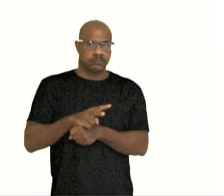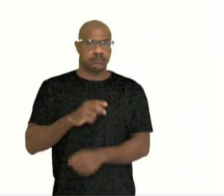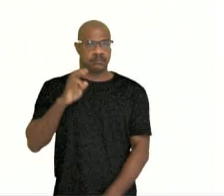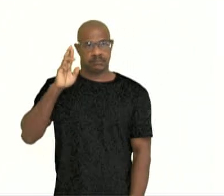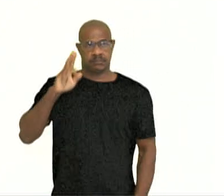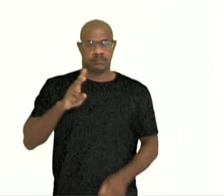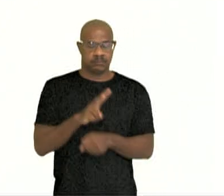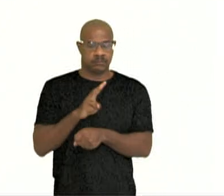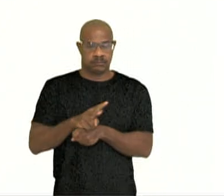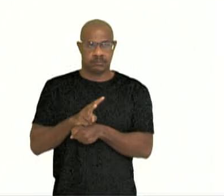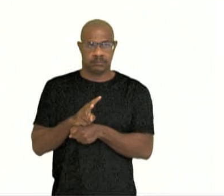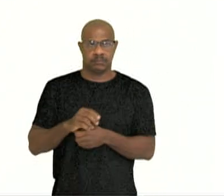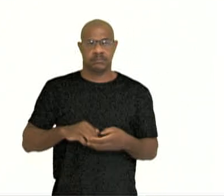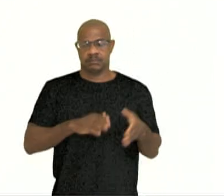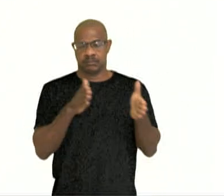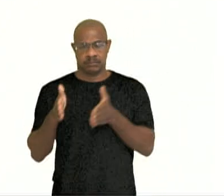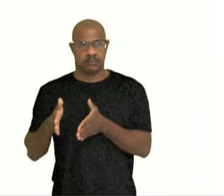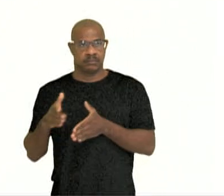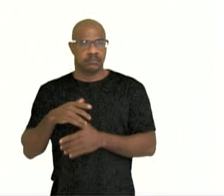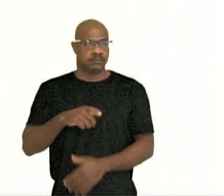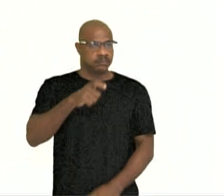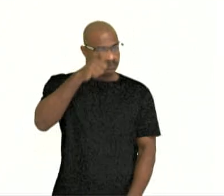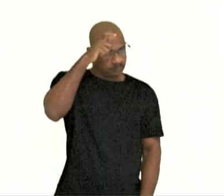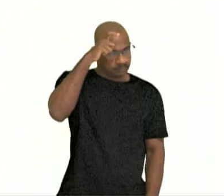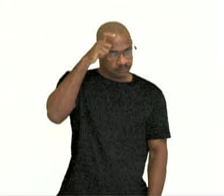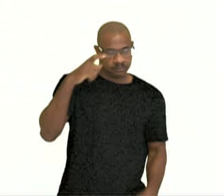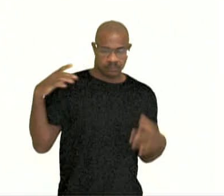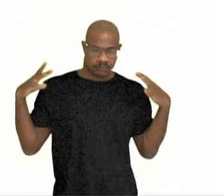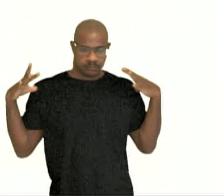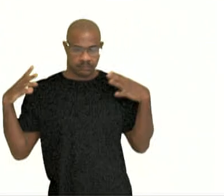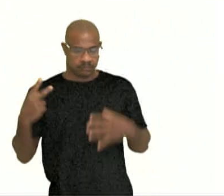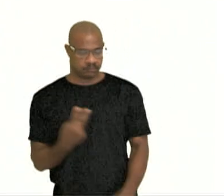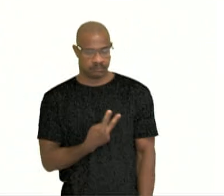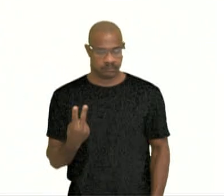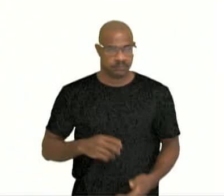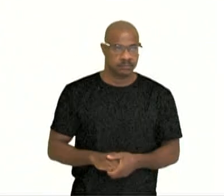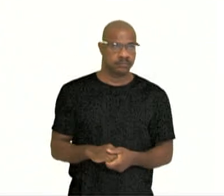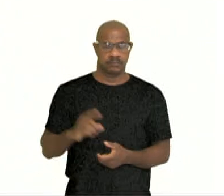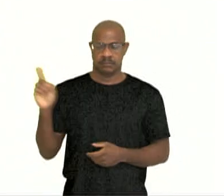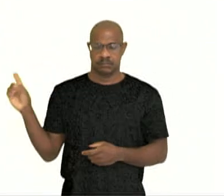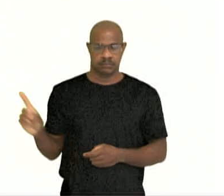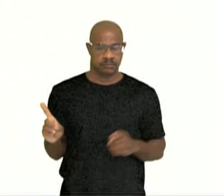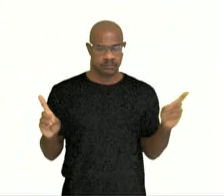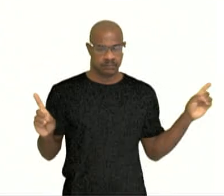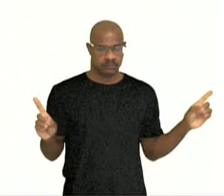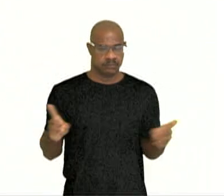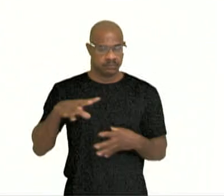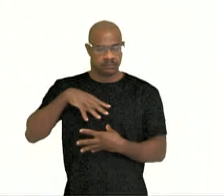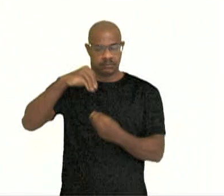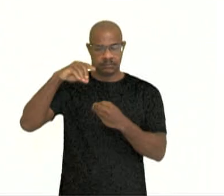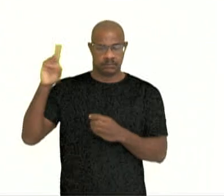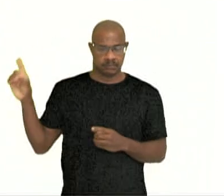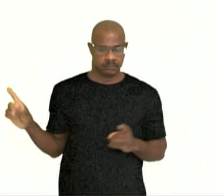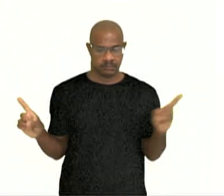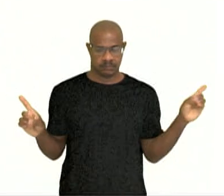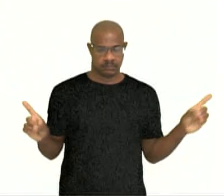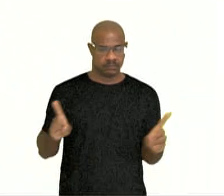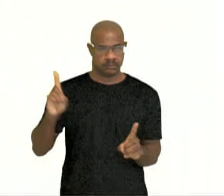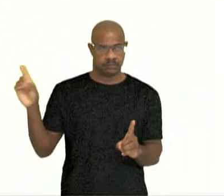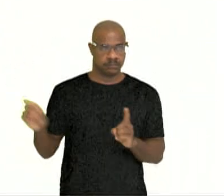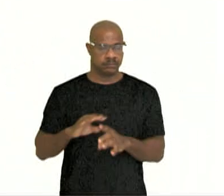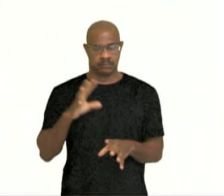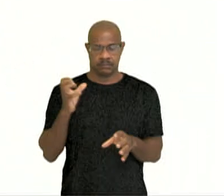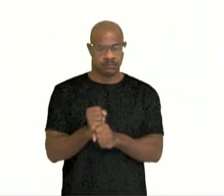outra chefiada por um anjo. Em uma vão chegando, de uma a uma vão chegando as almas, e no total de